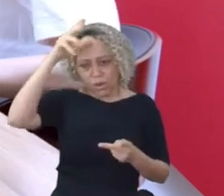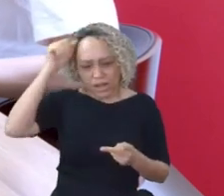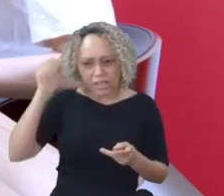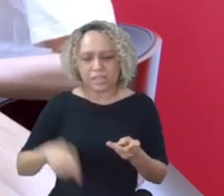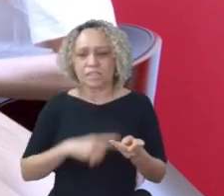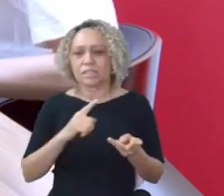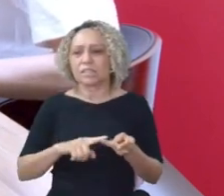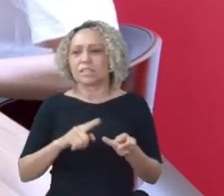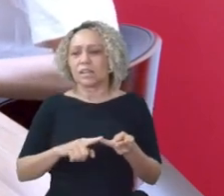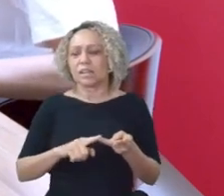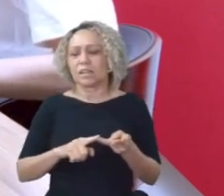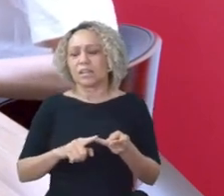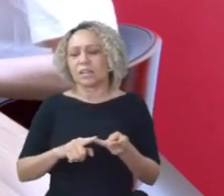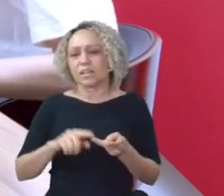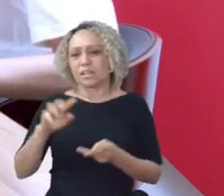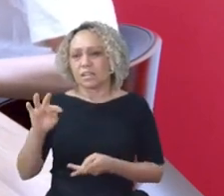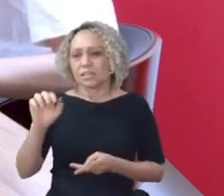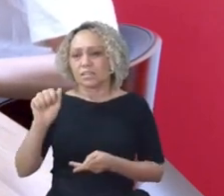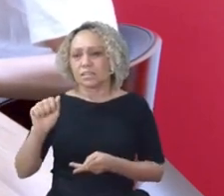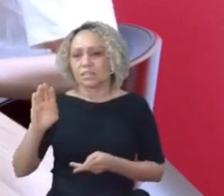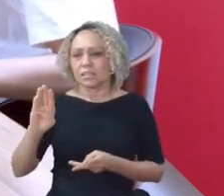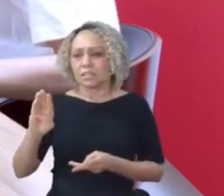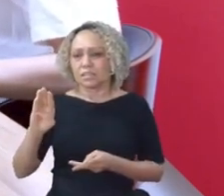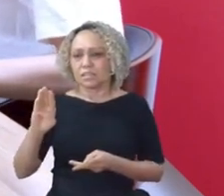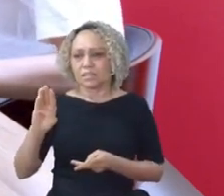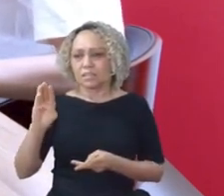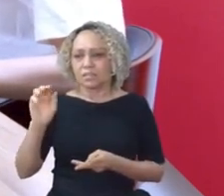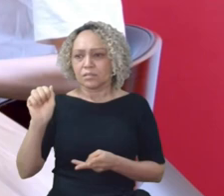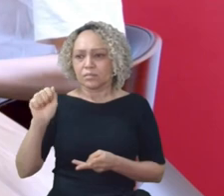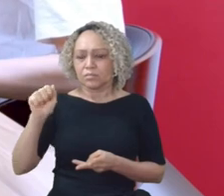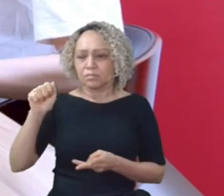tambaqui, pirarucu. E